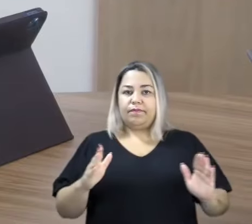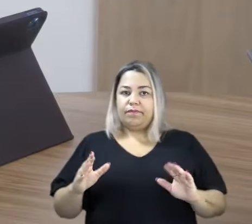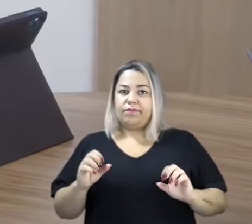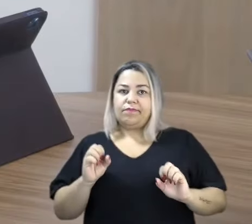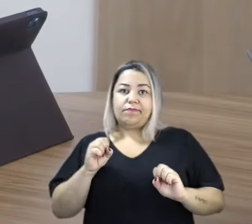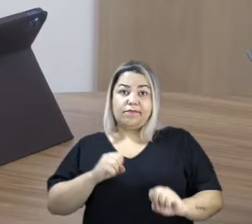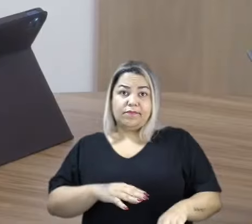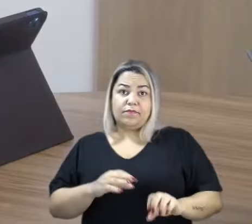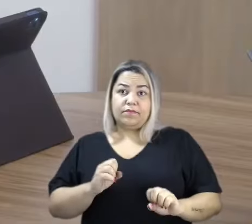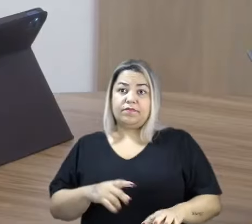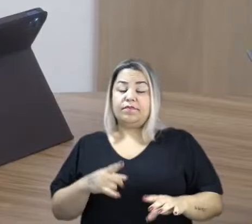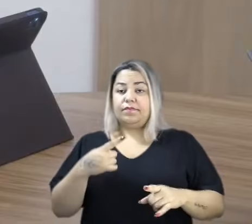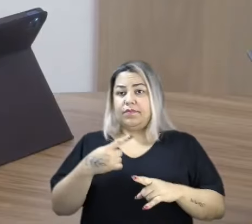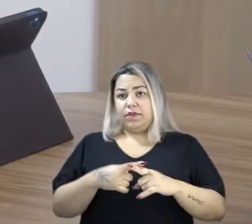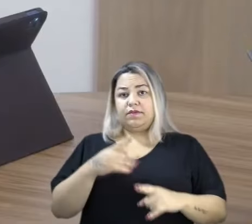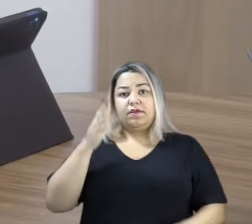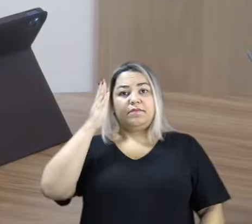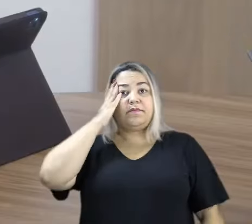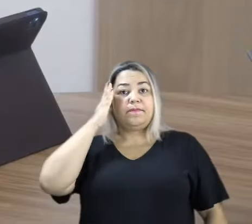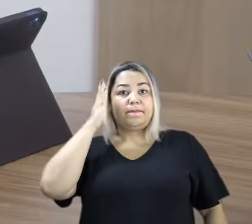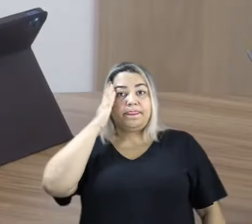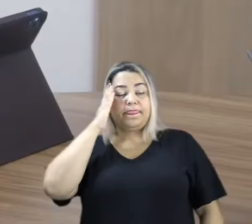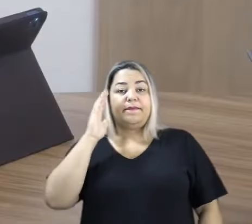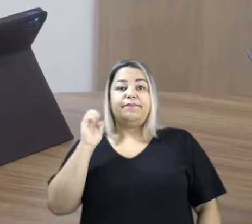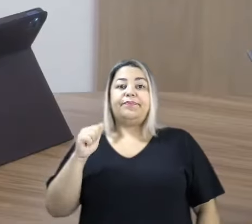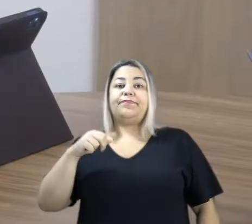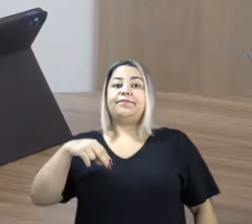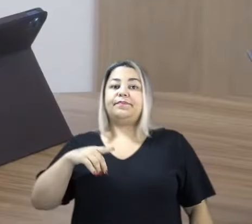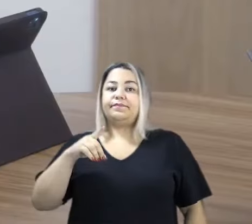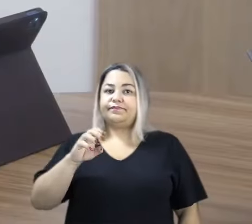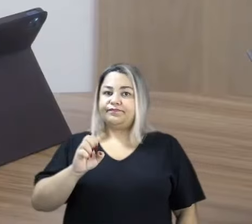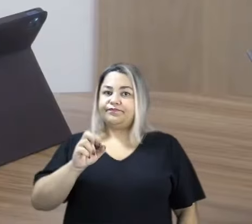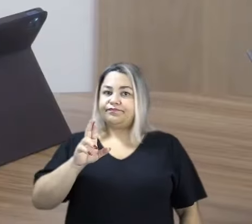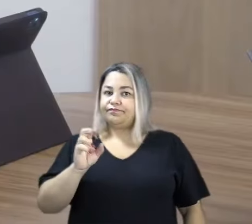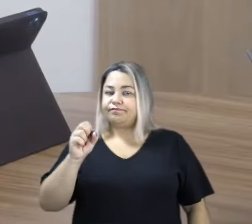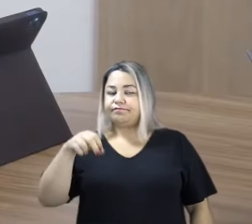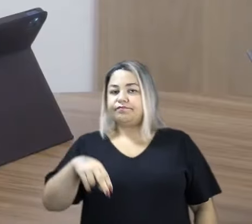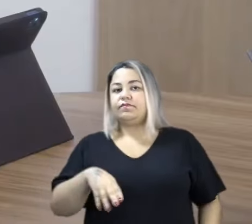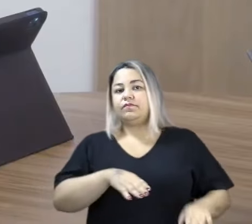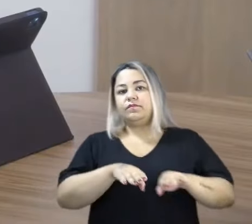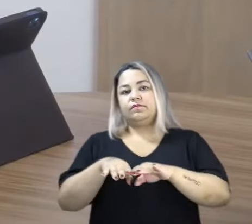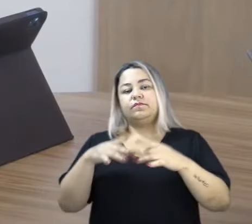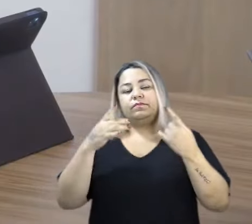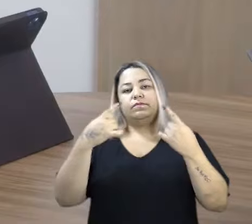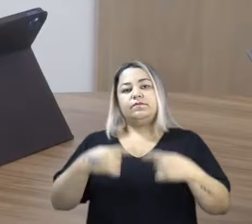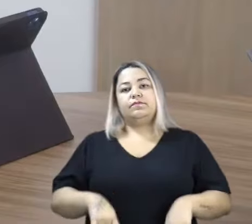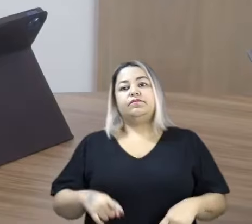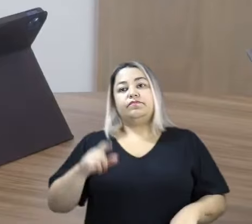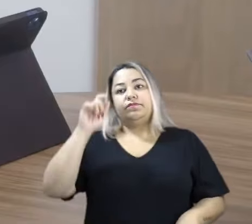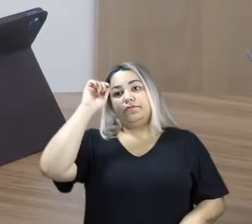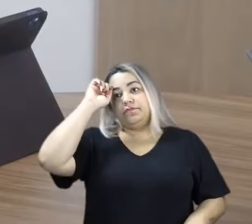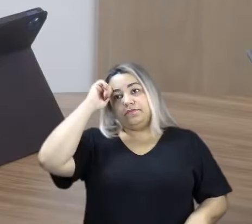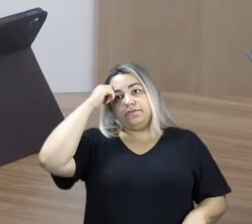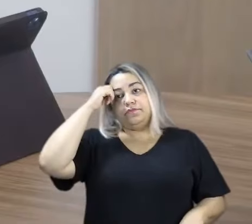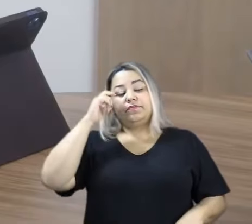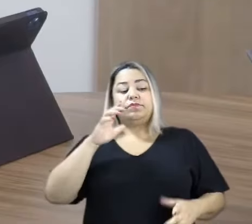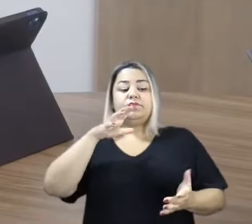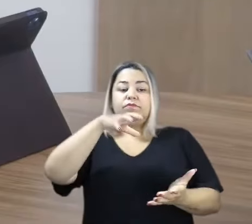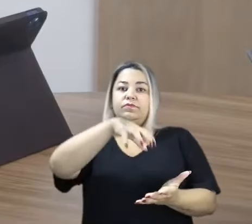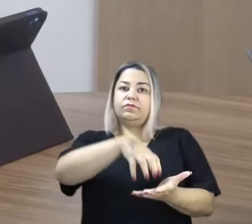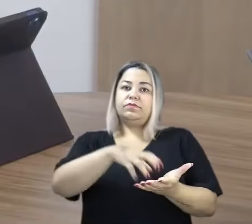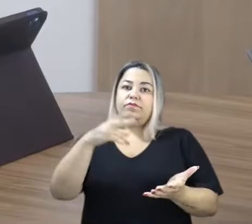formação, porque a gente sabe, Anderson, que quando a política de promoção da igualdade racial ela chega no